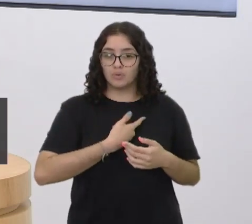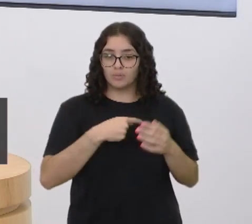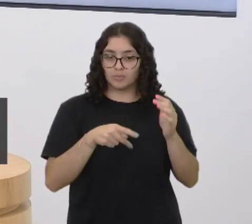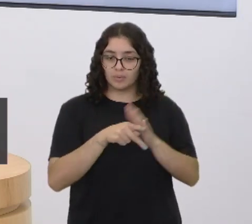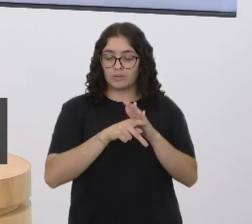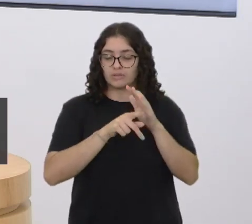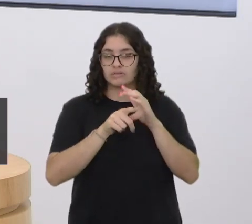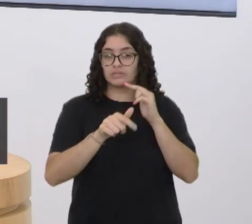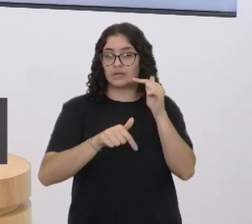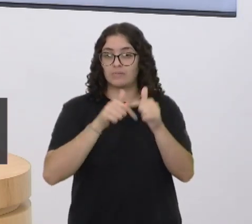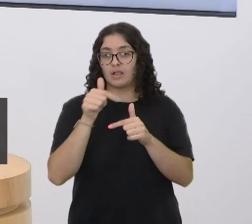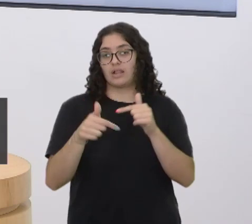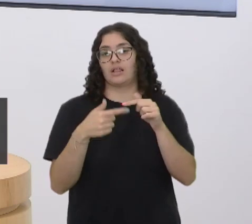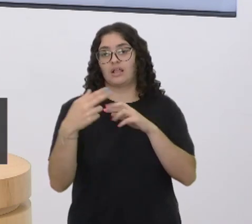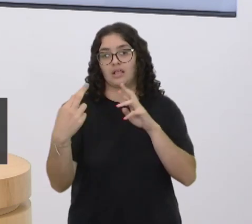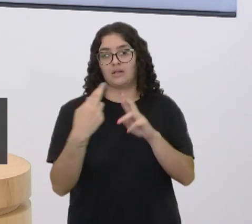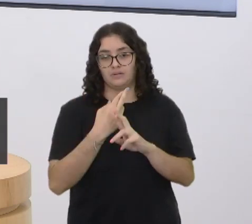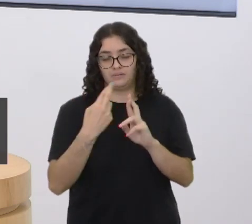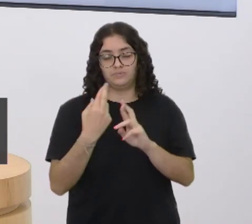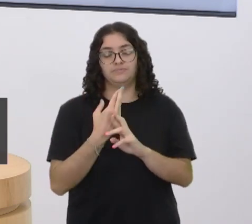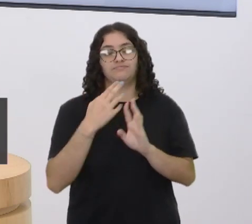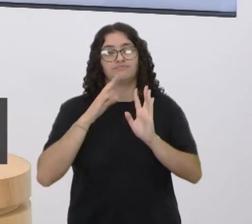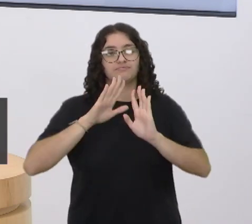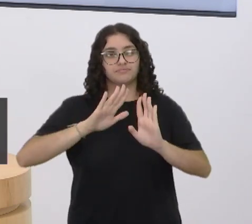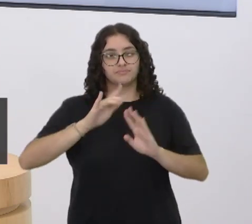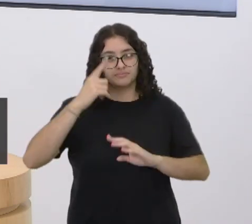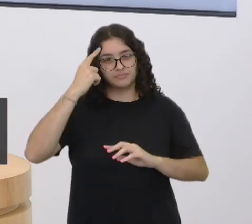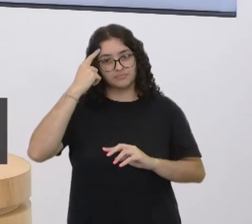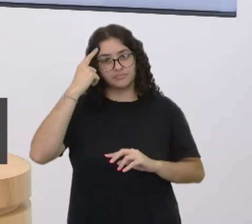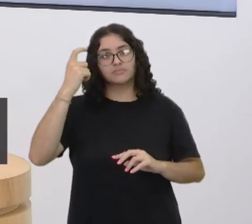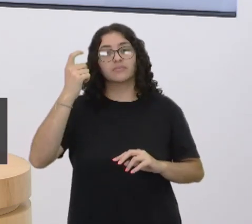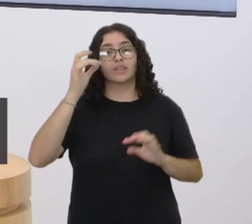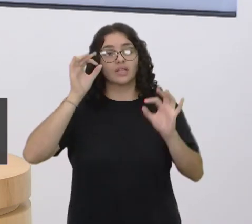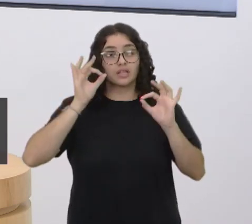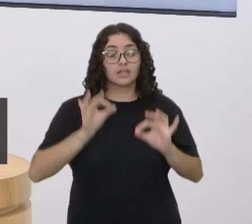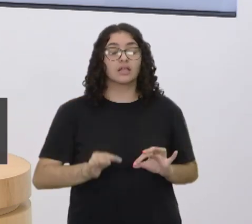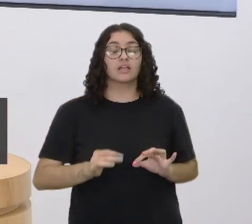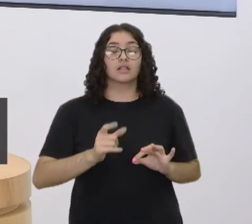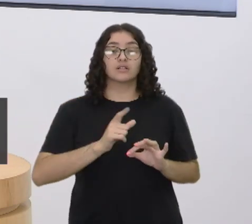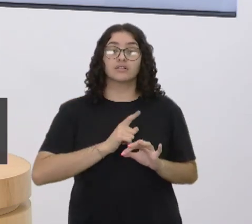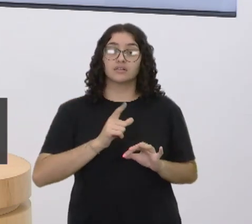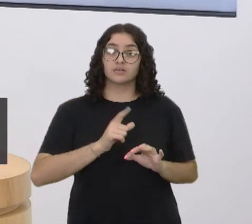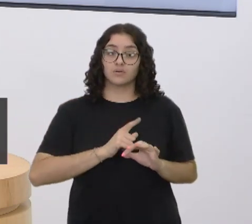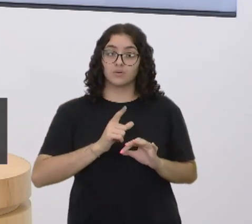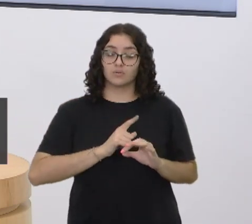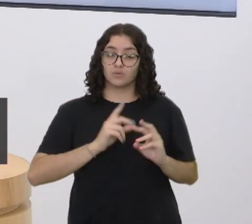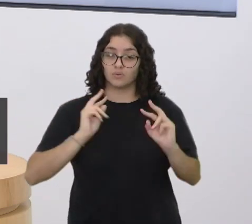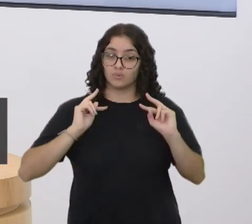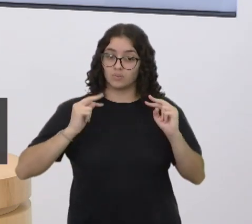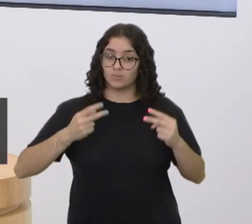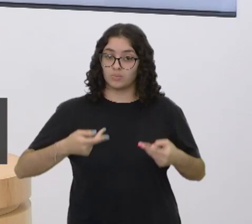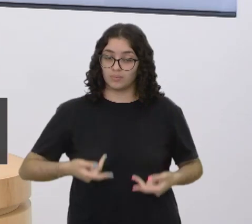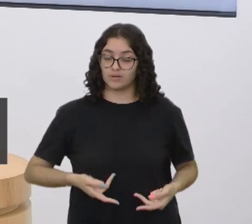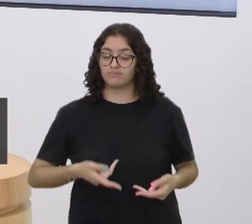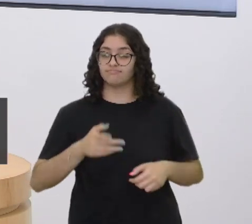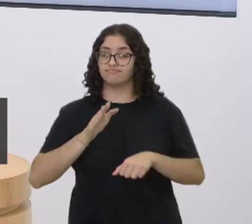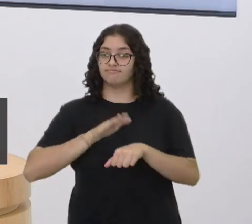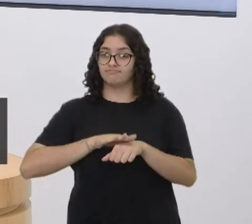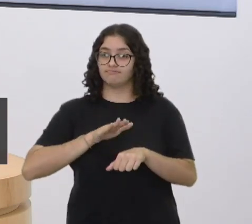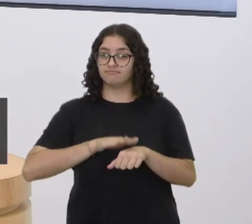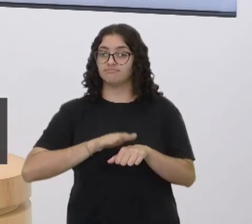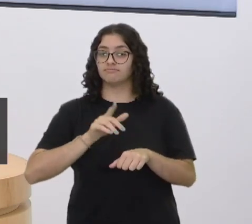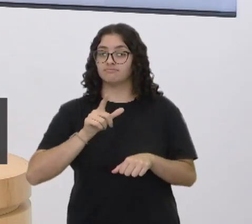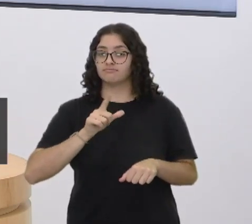serviço em relação a isso. E a ideia é justamente que existam ações humanas, serviços humanos, que